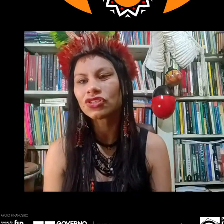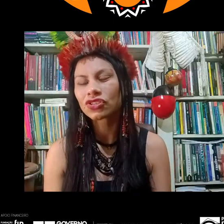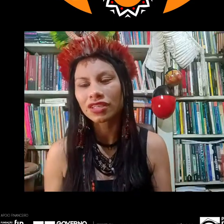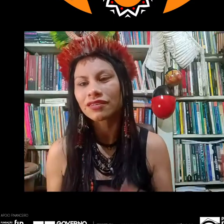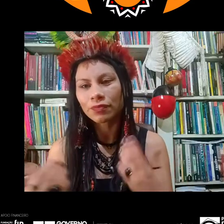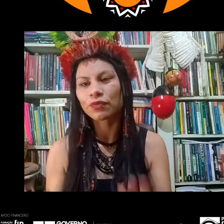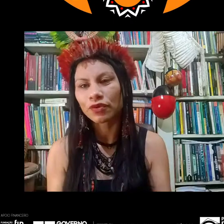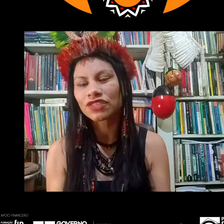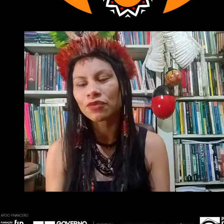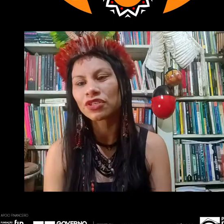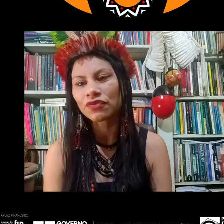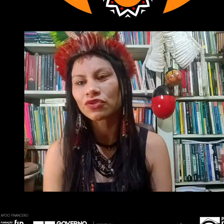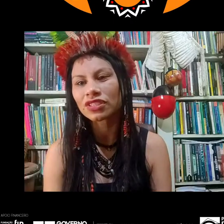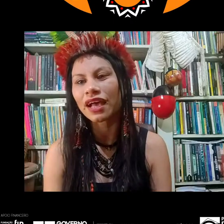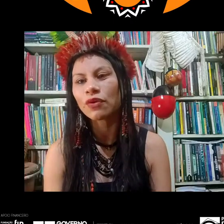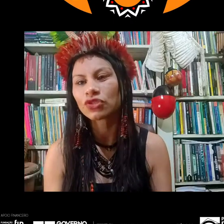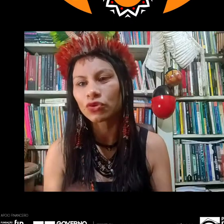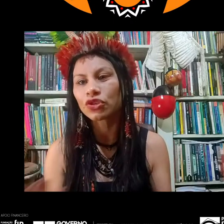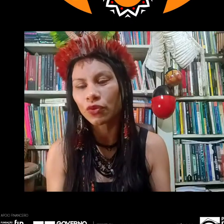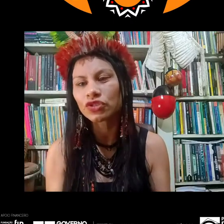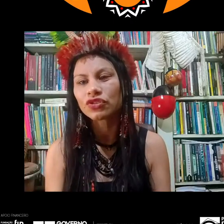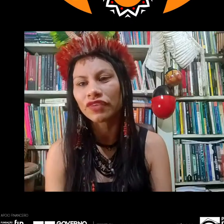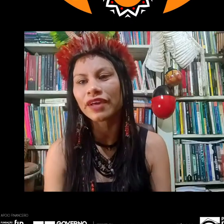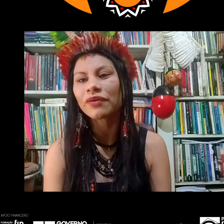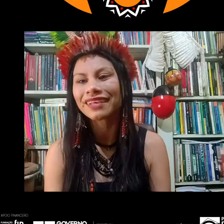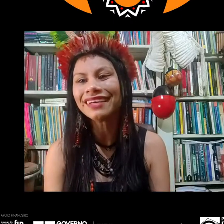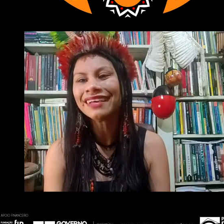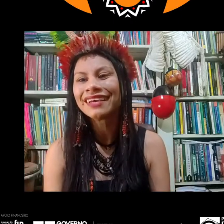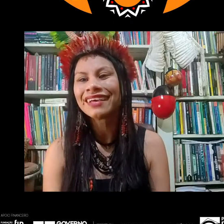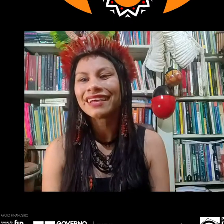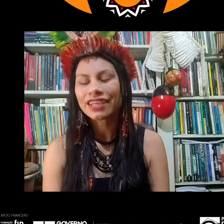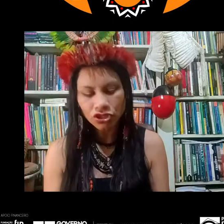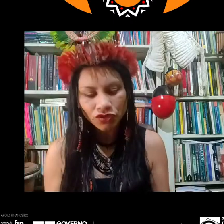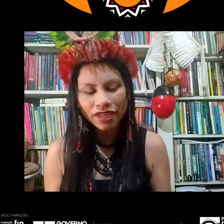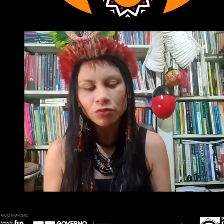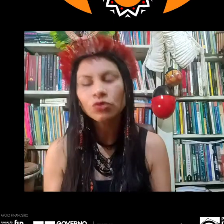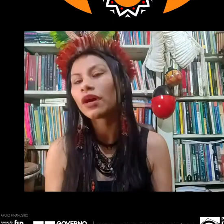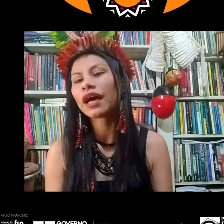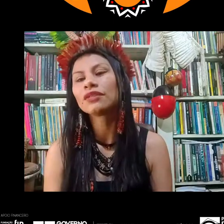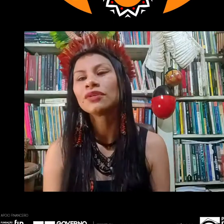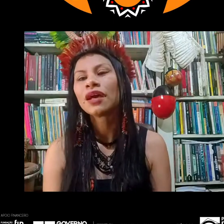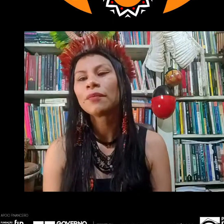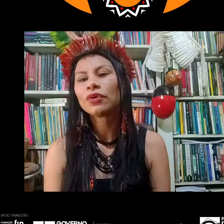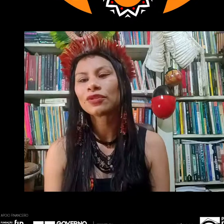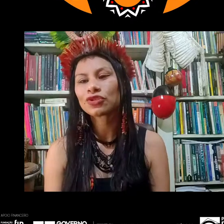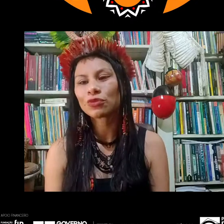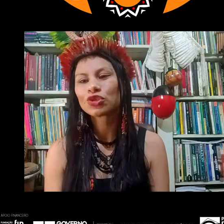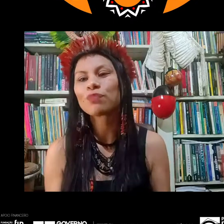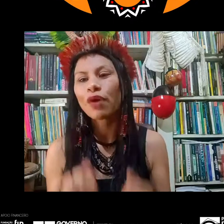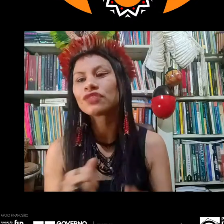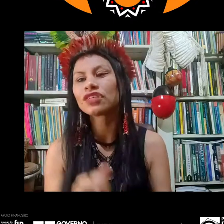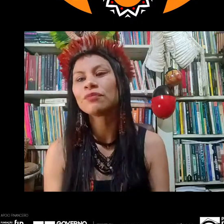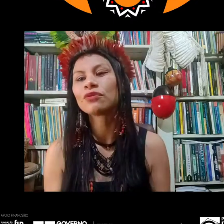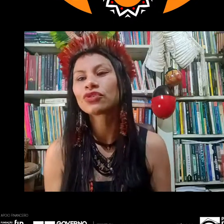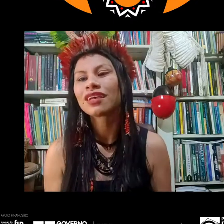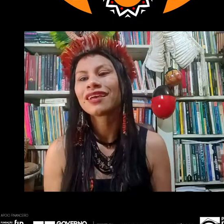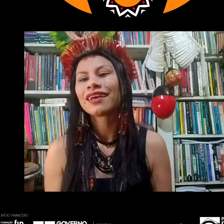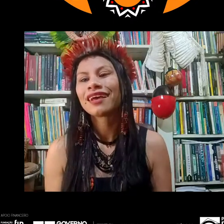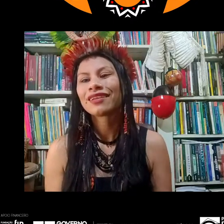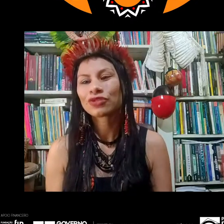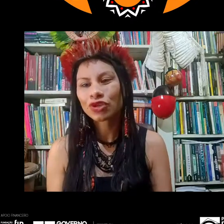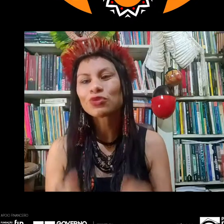outras indígenas que possivelmente vão estar ou estiveram aqui. E a gente fica muito honrado, porque nós somos povos